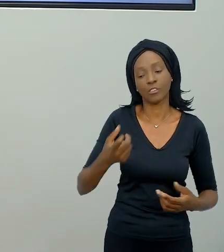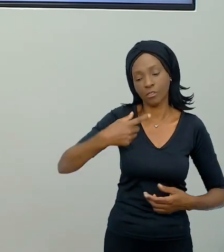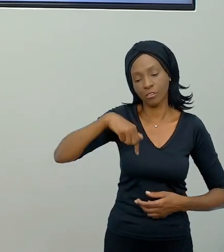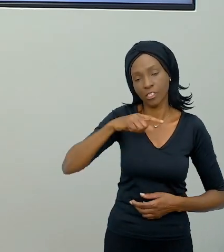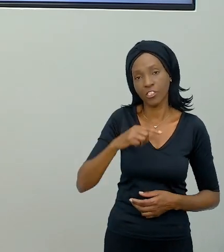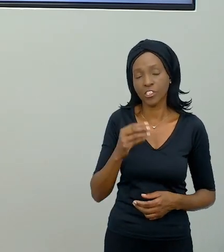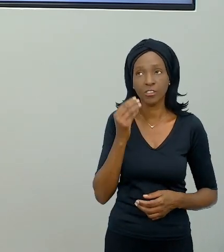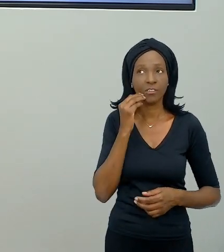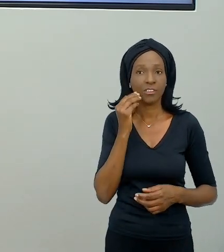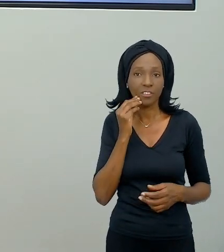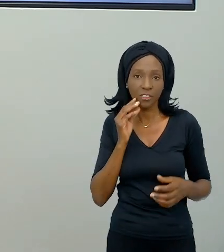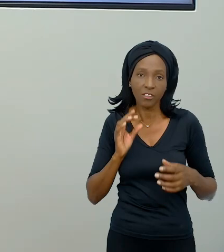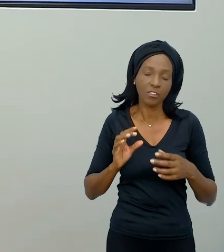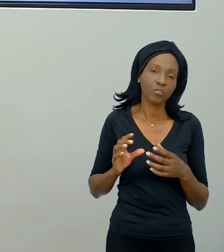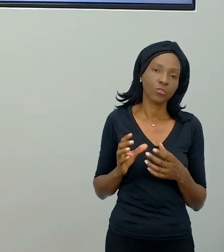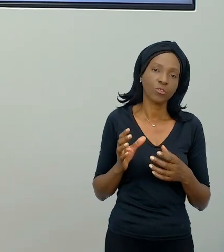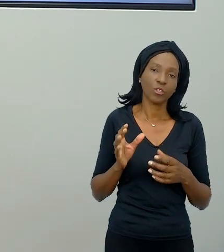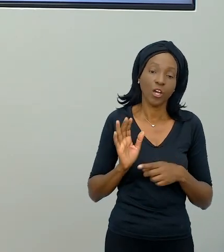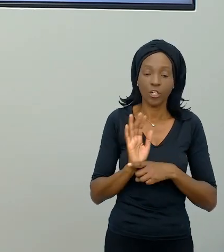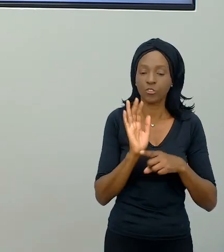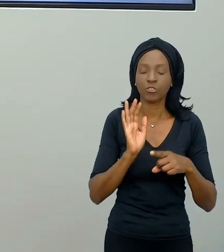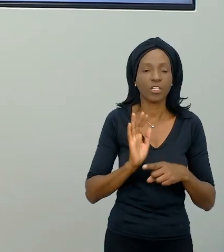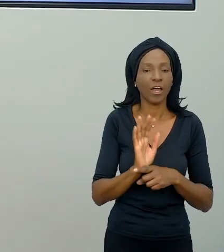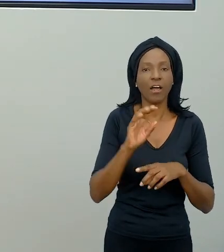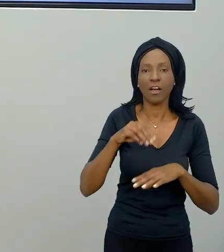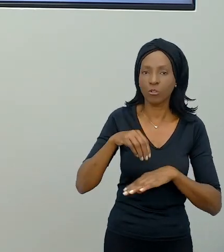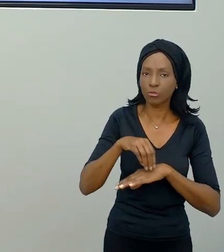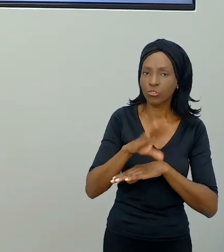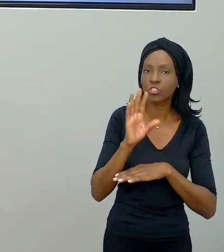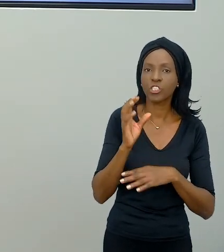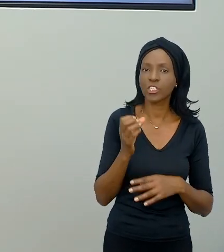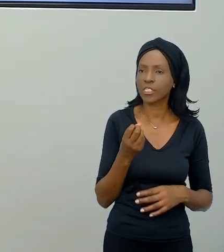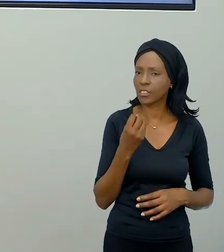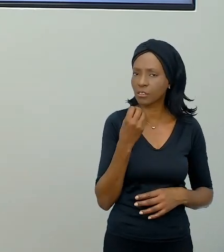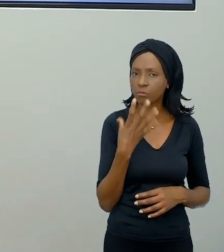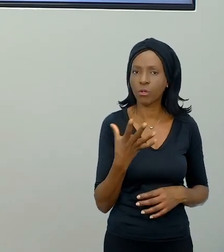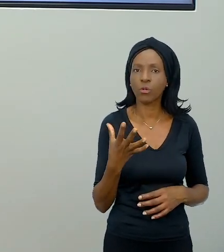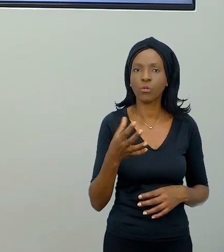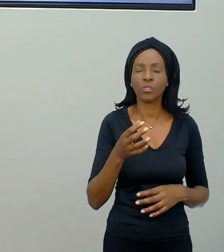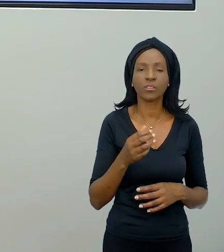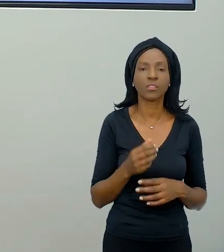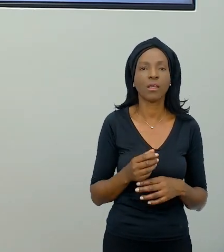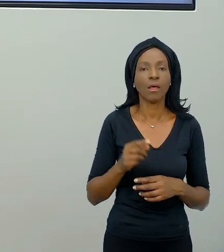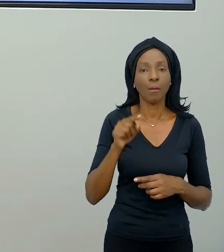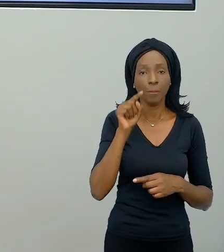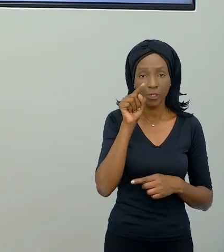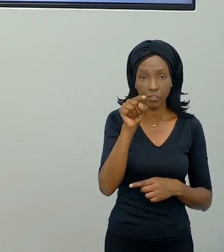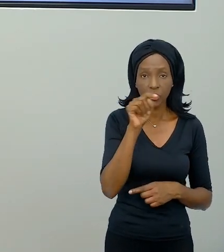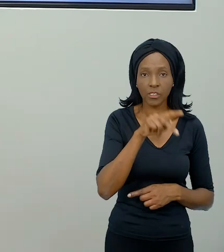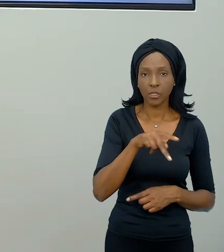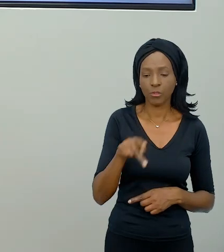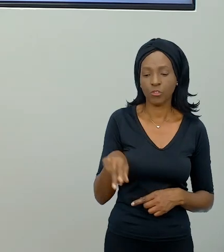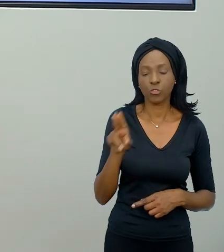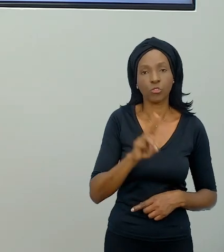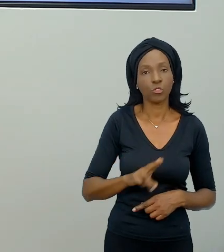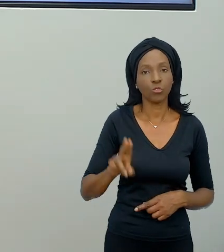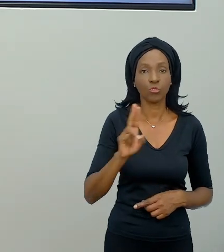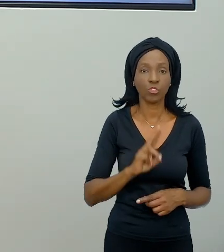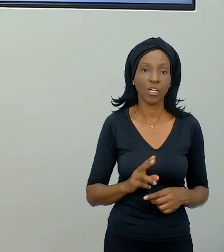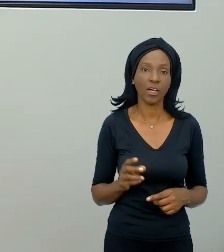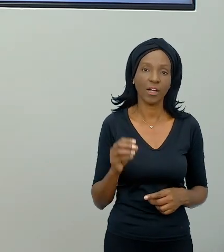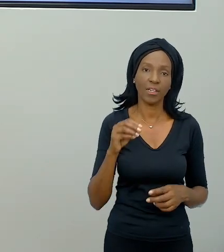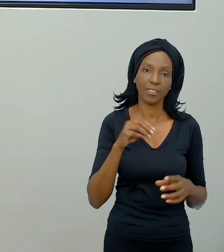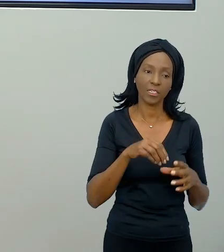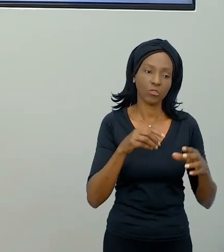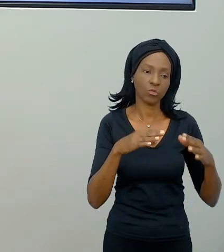tentar de alguma forma dar boas sugestões para que você possa realizar aulas diferentes. Às vezes a gente